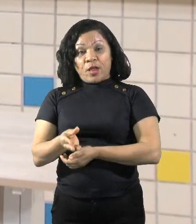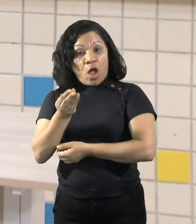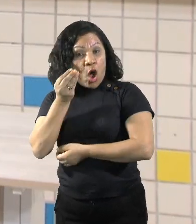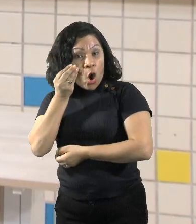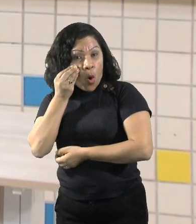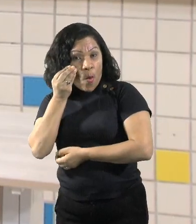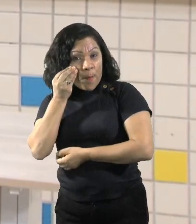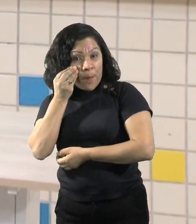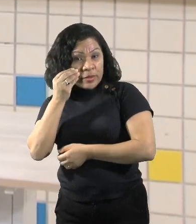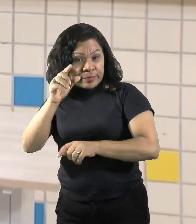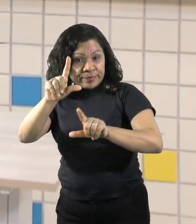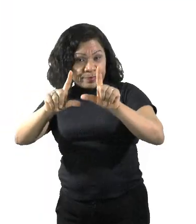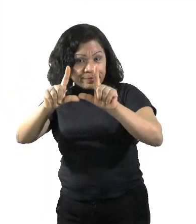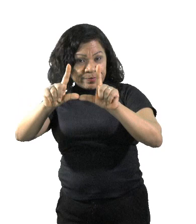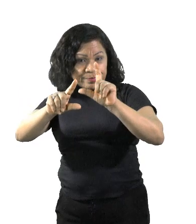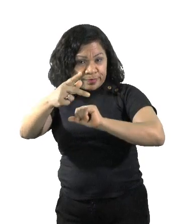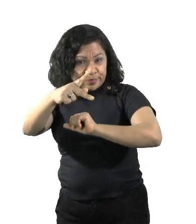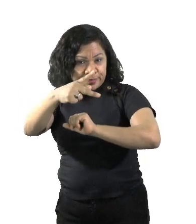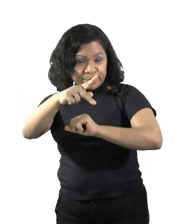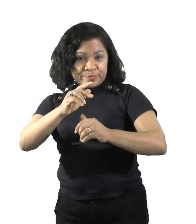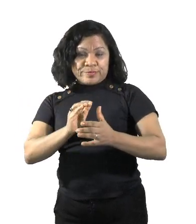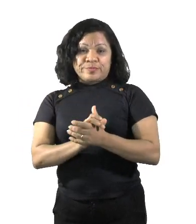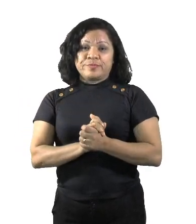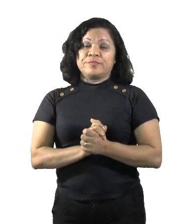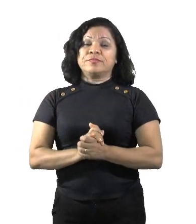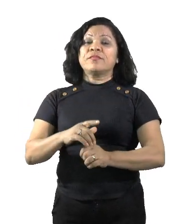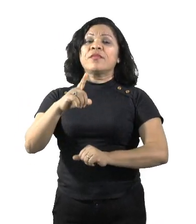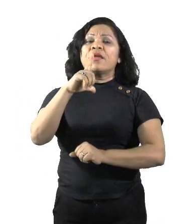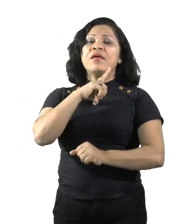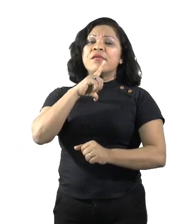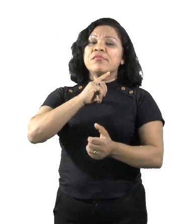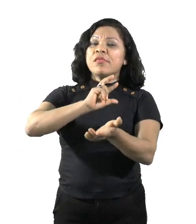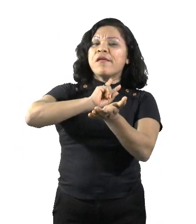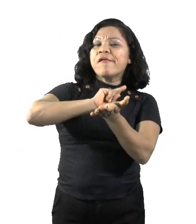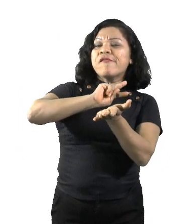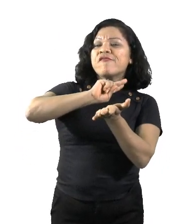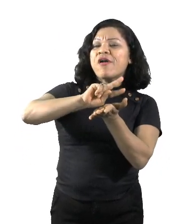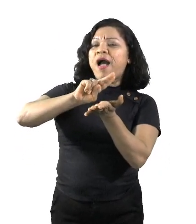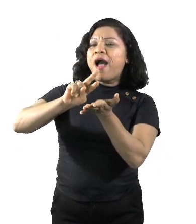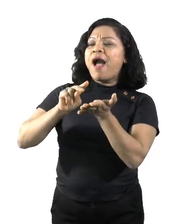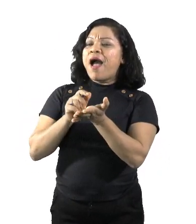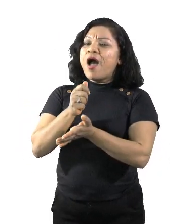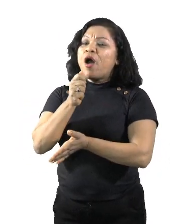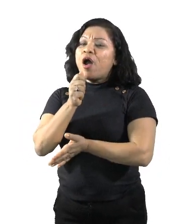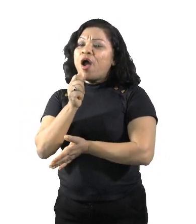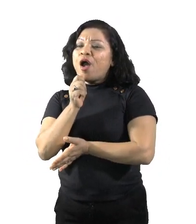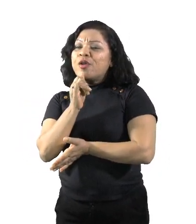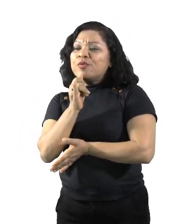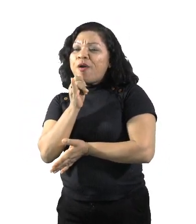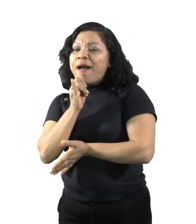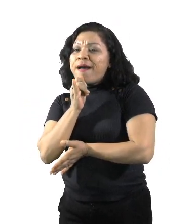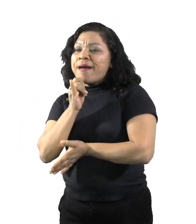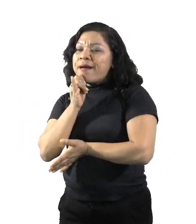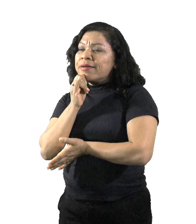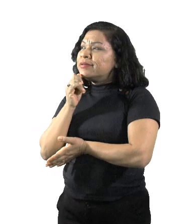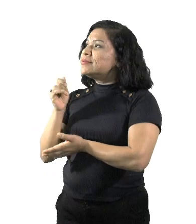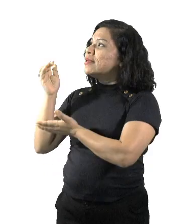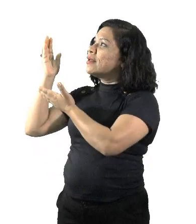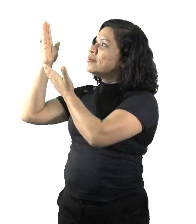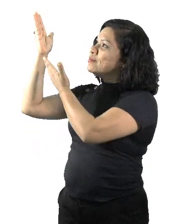telinha da sua TV. Você está vendo? Eu dei vários exemplos de linguagem verbal. você consegue observar um grupo de